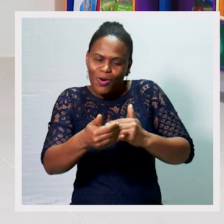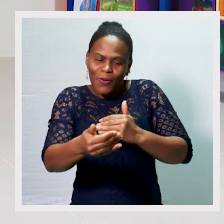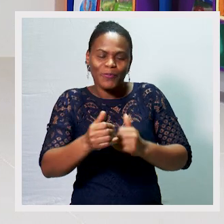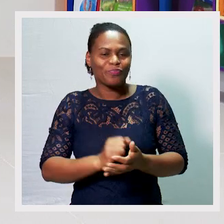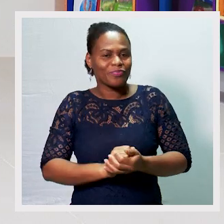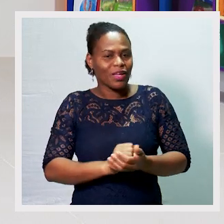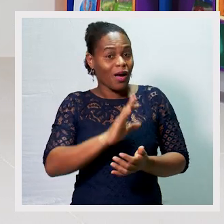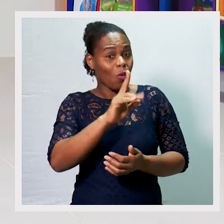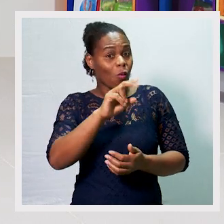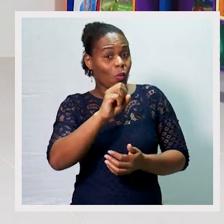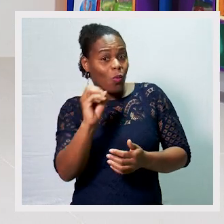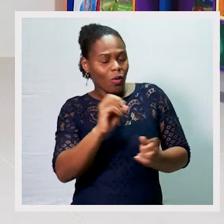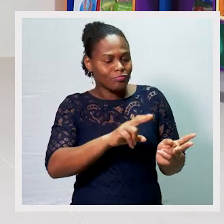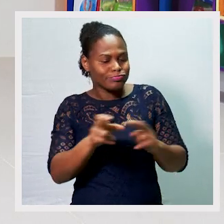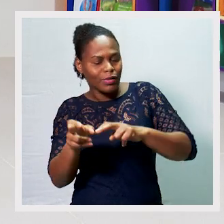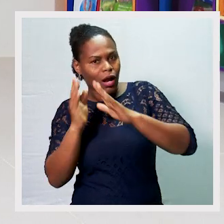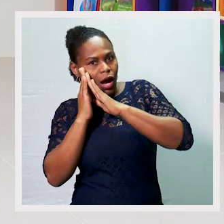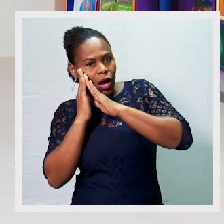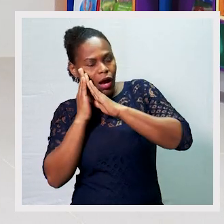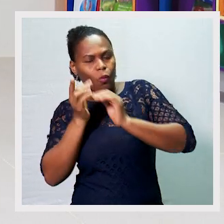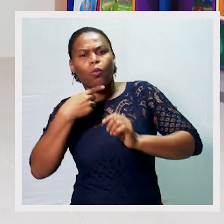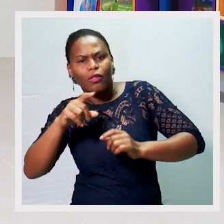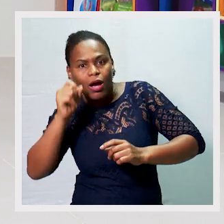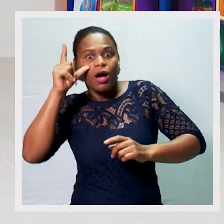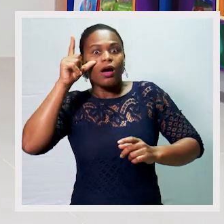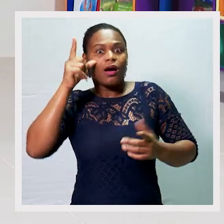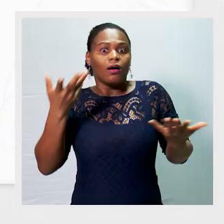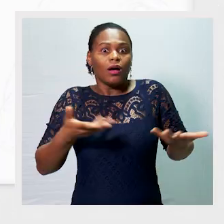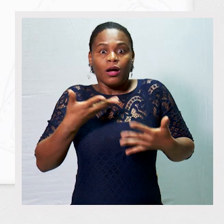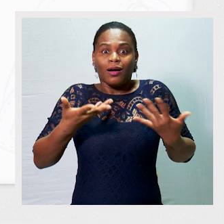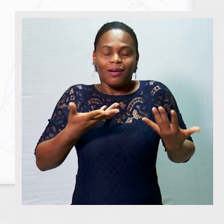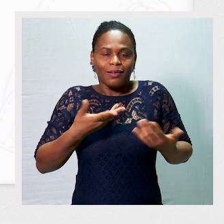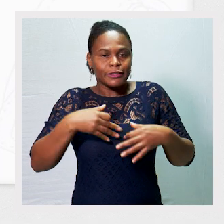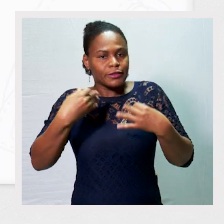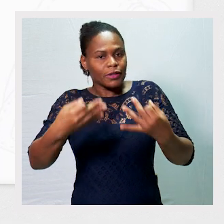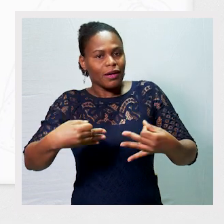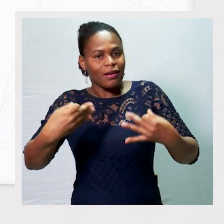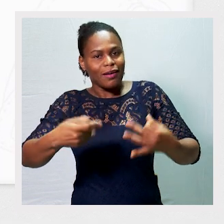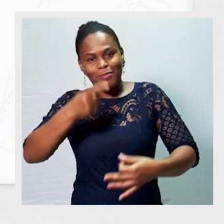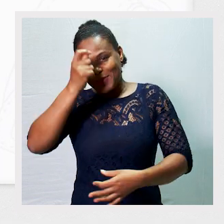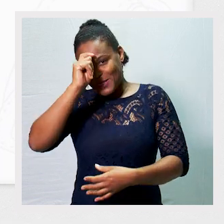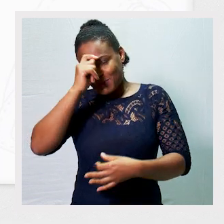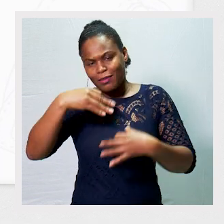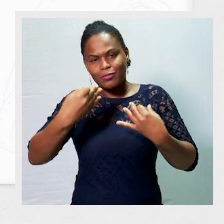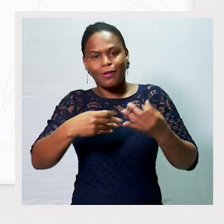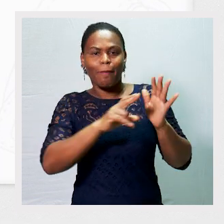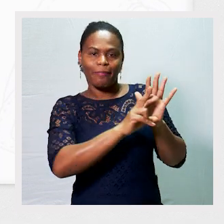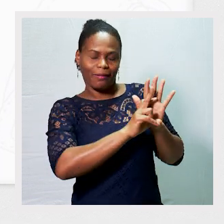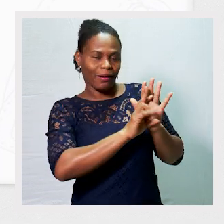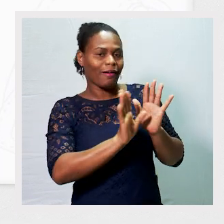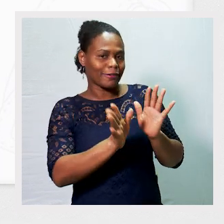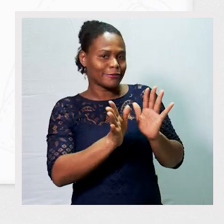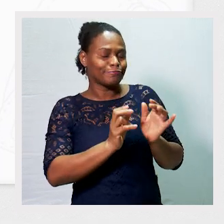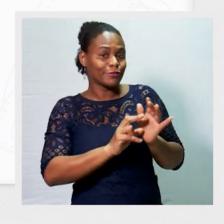ia para a cama, mas logo de repente iria acordar novamente. Respeitava sempre